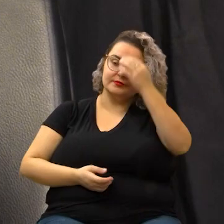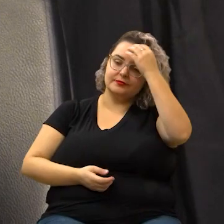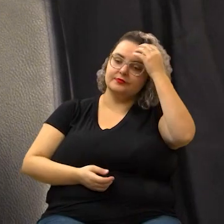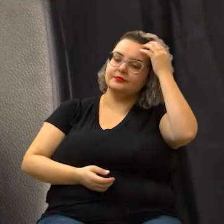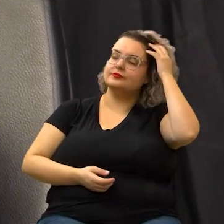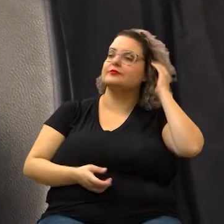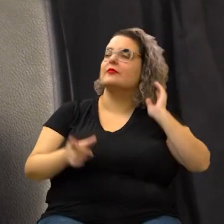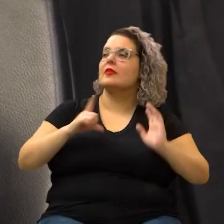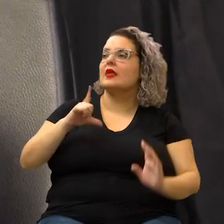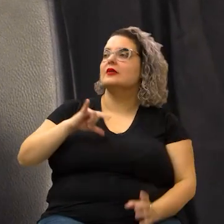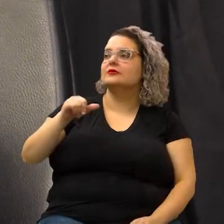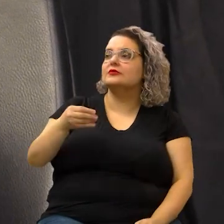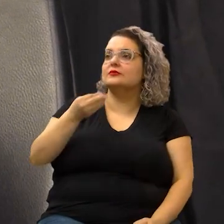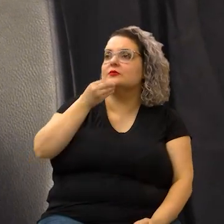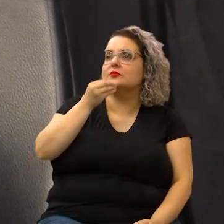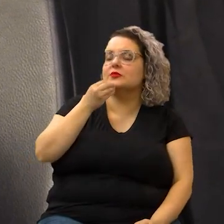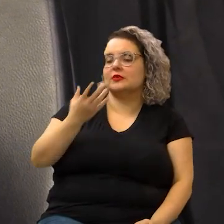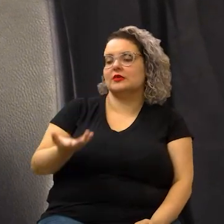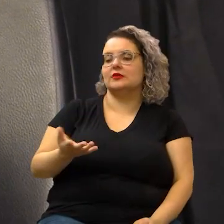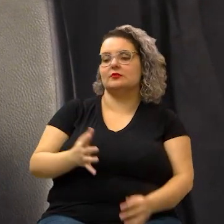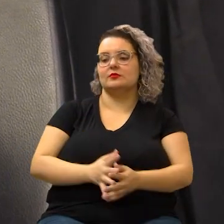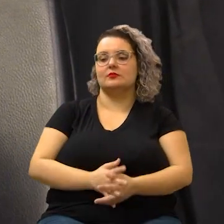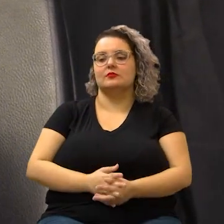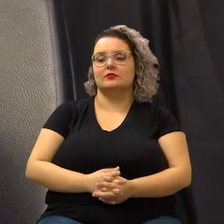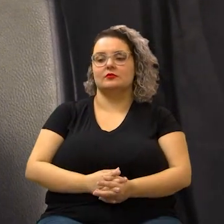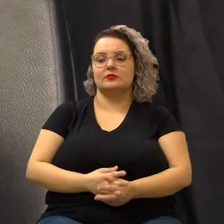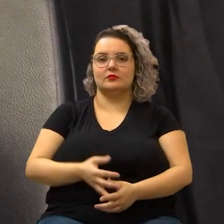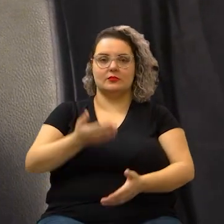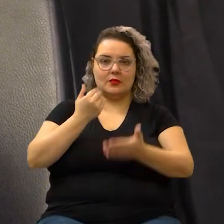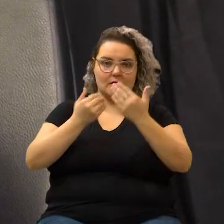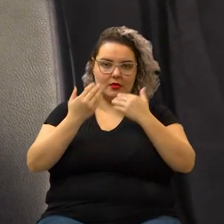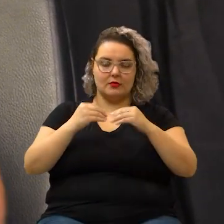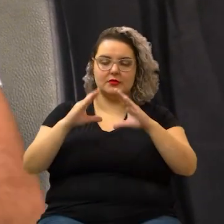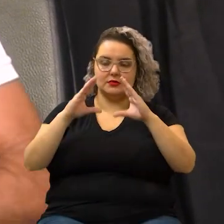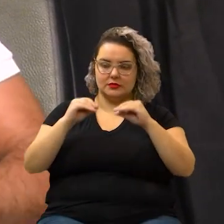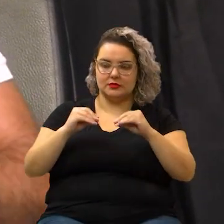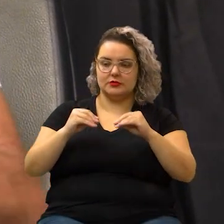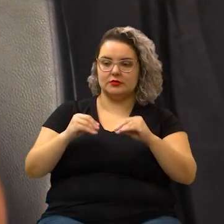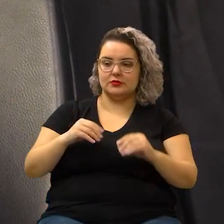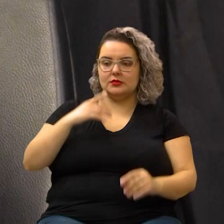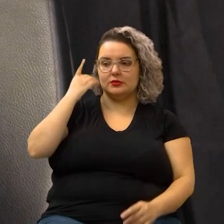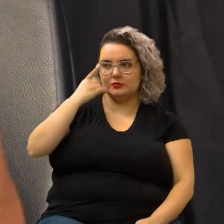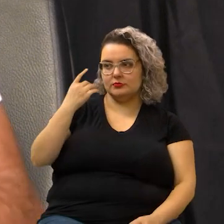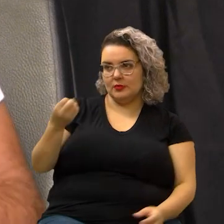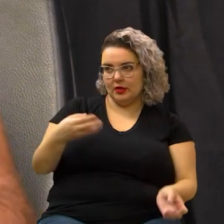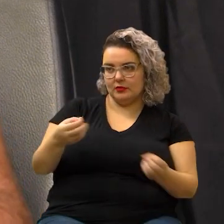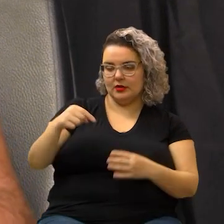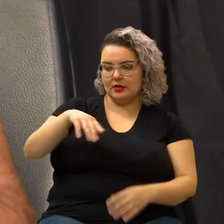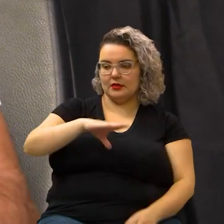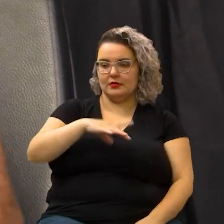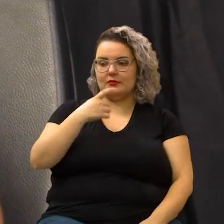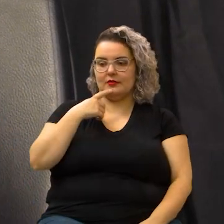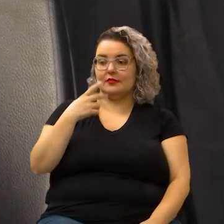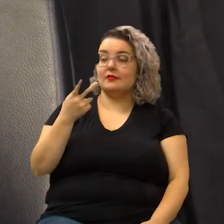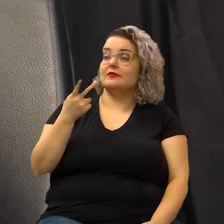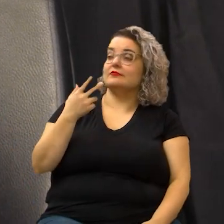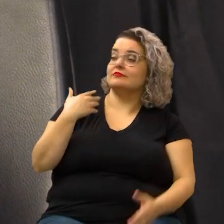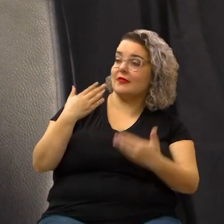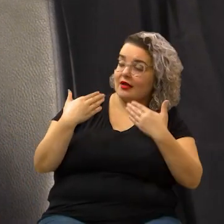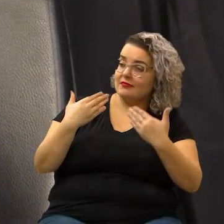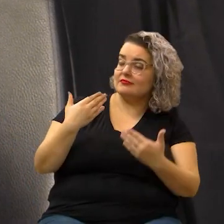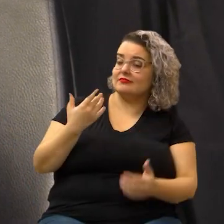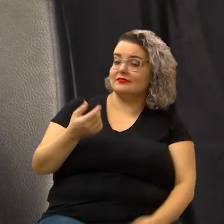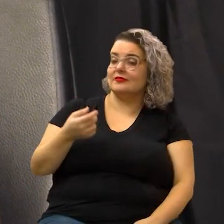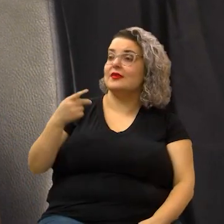Então, esse dia eu tive até a oportunidade de estar jantando com um deputado atual aqui de Campinas. E eu falei pra ele, falei